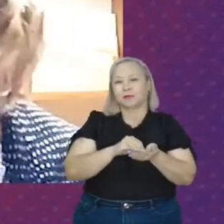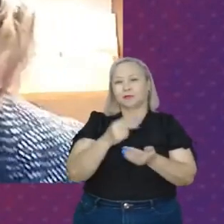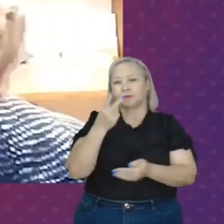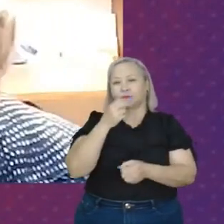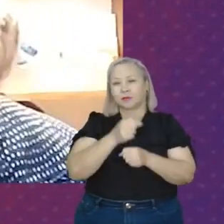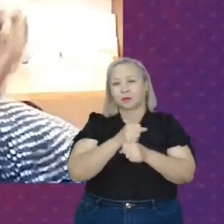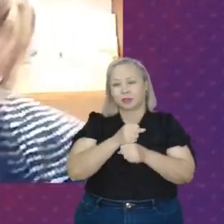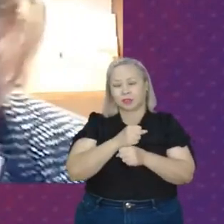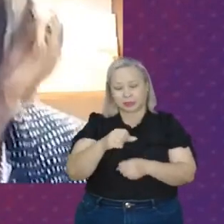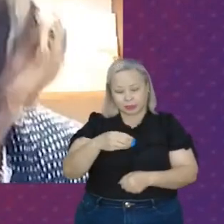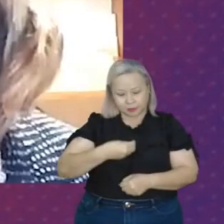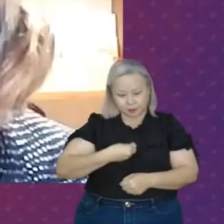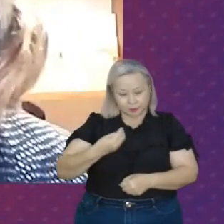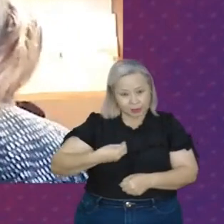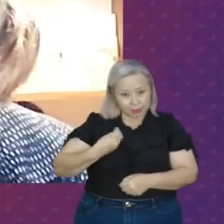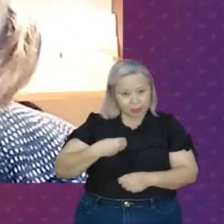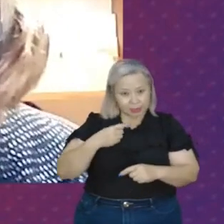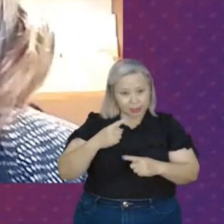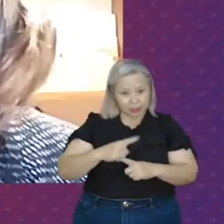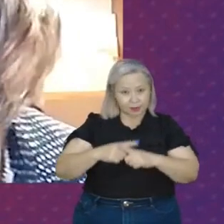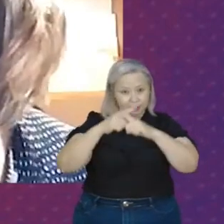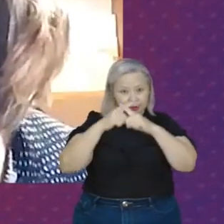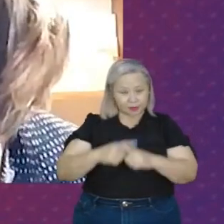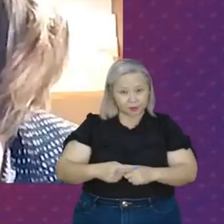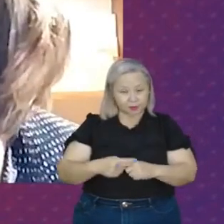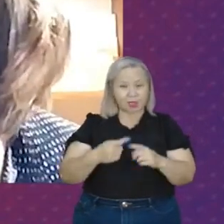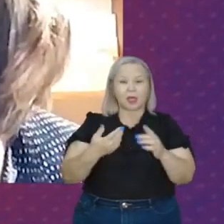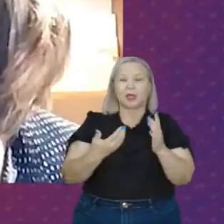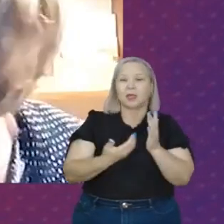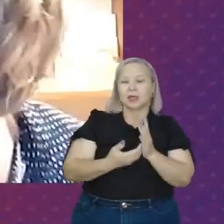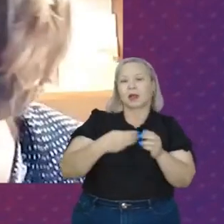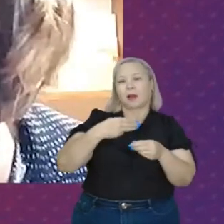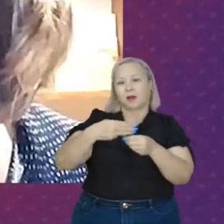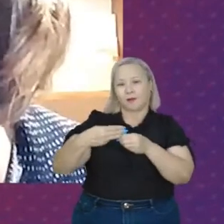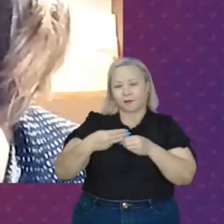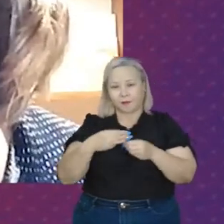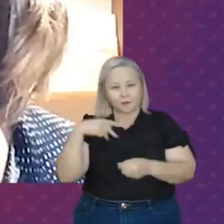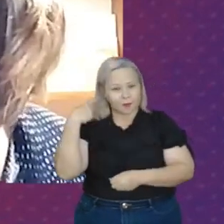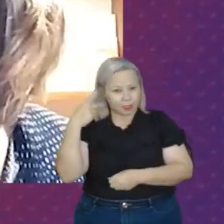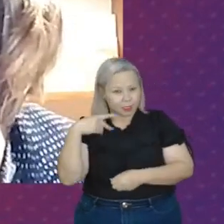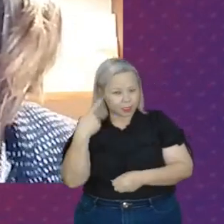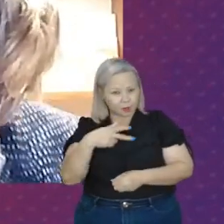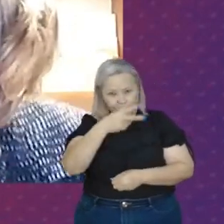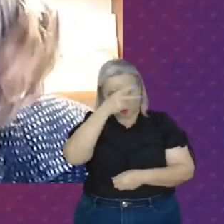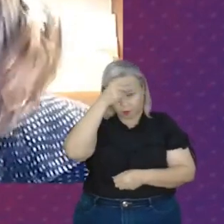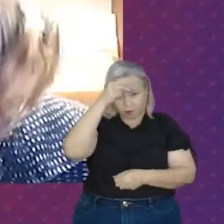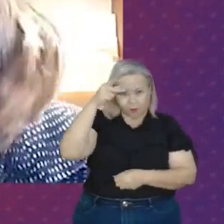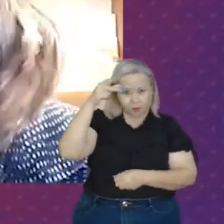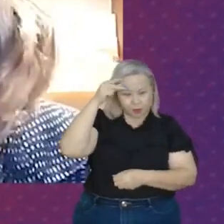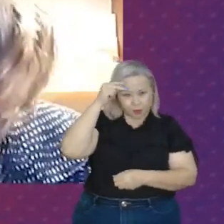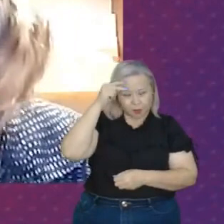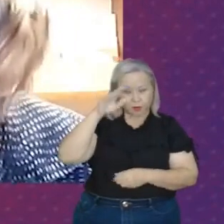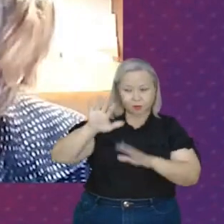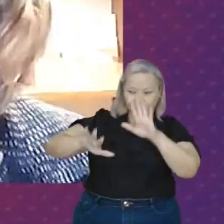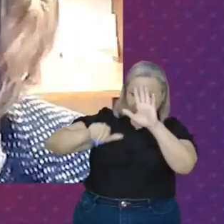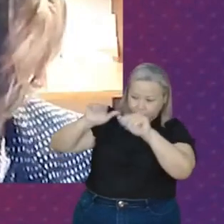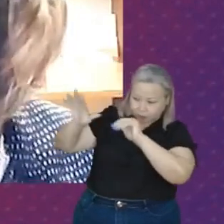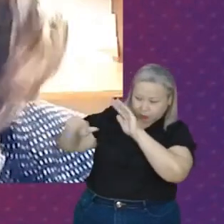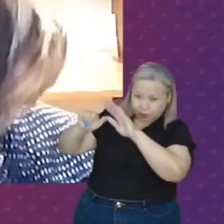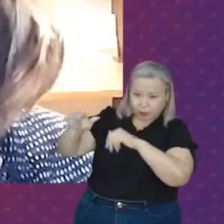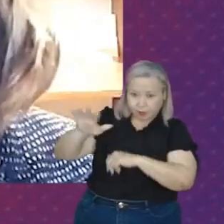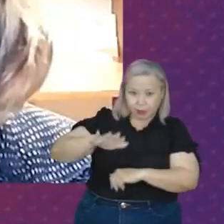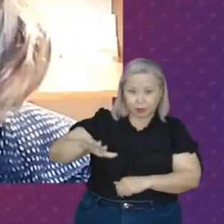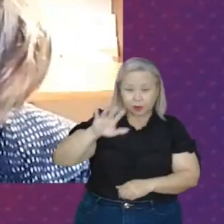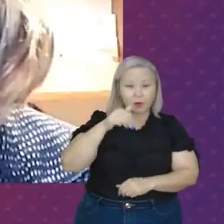que nós estejamos disputando as câmaras de vereadores, as prefeituras, e nós estamos chamando todas